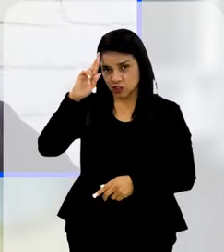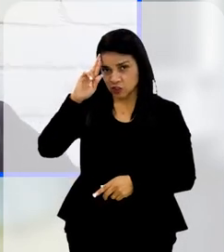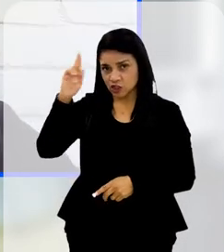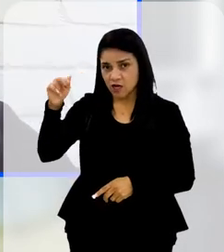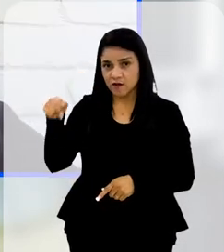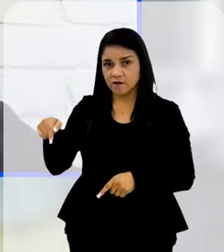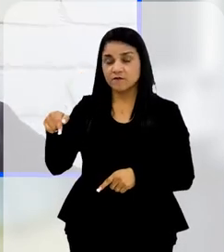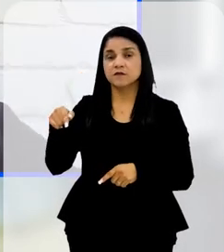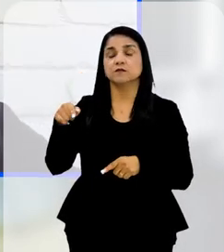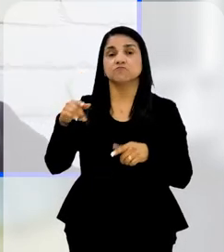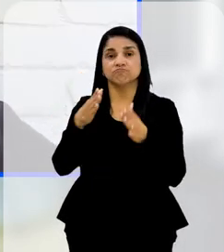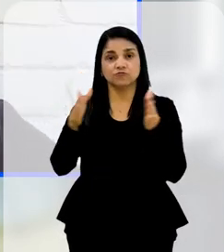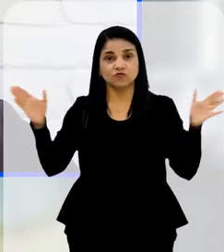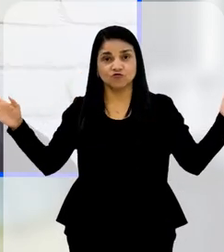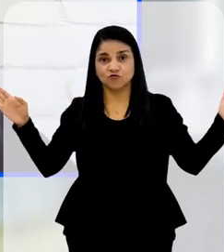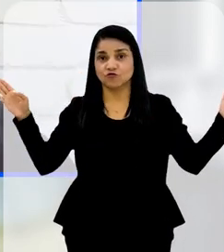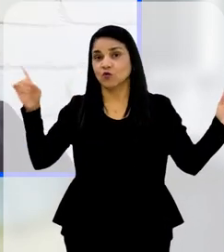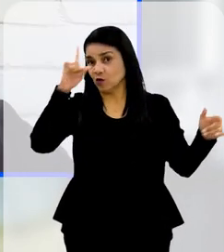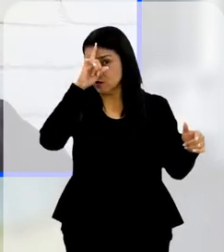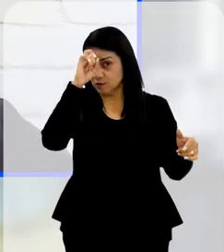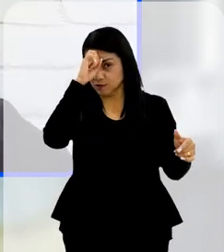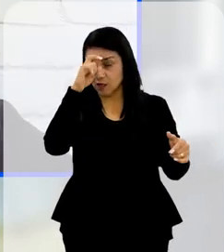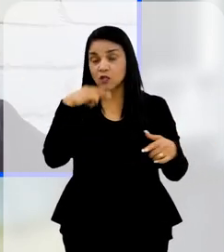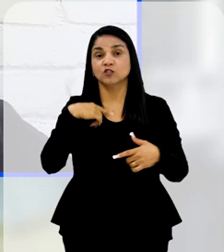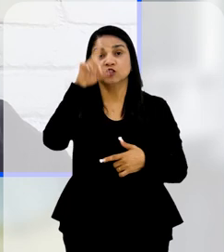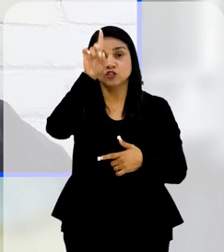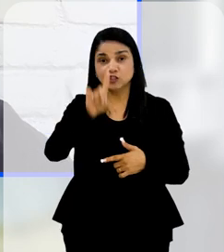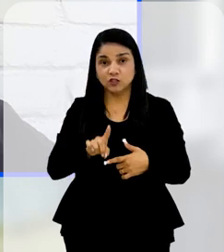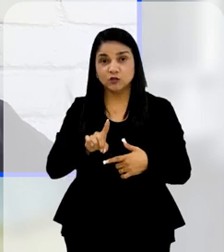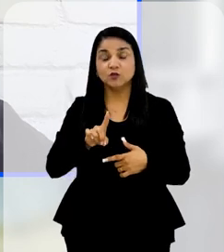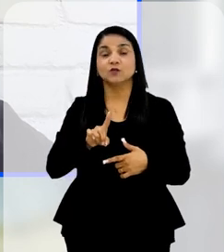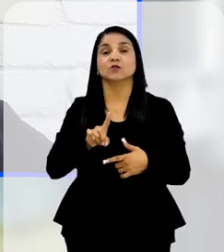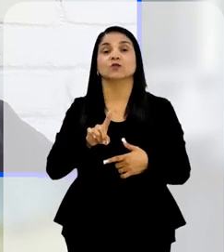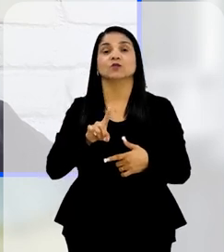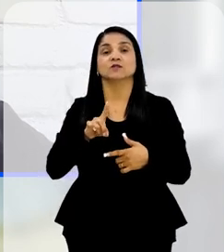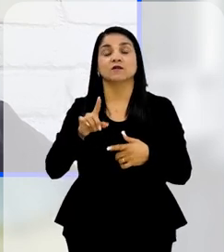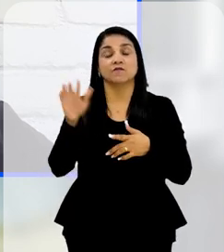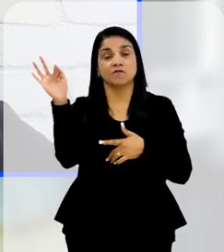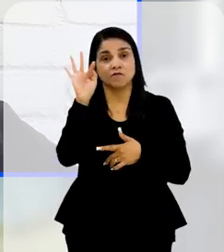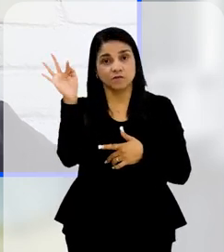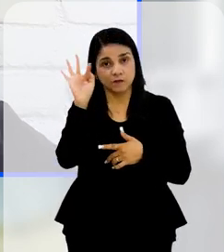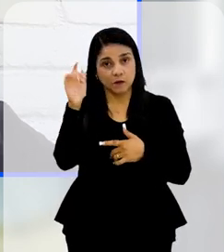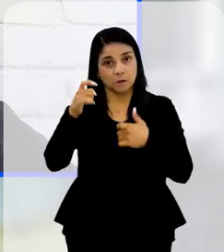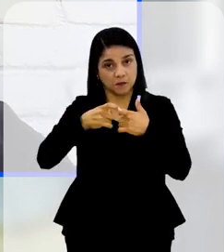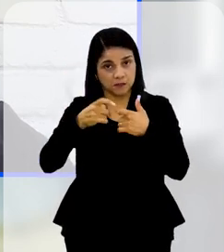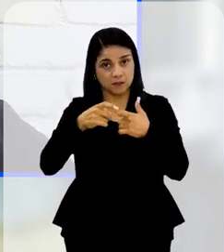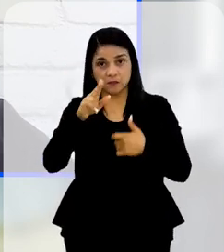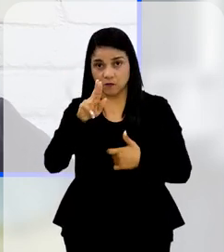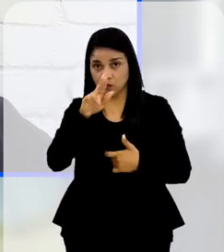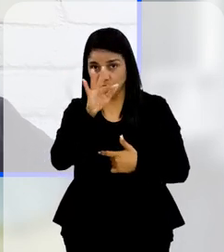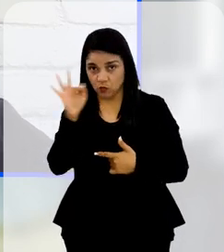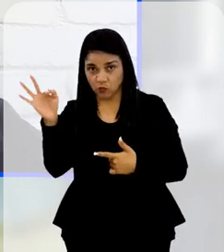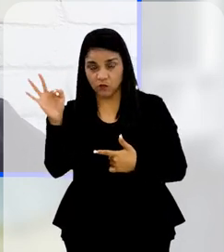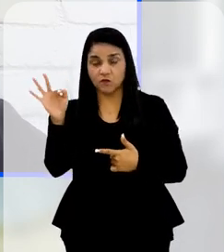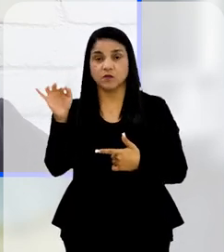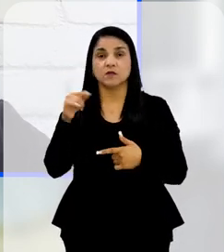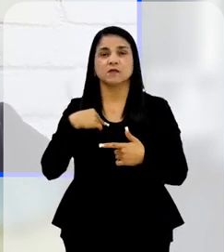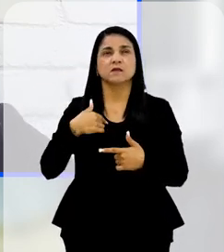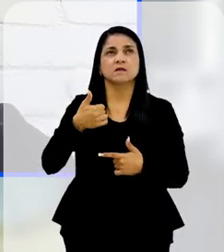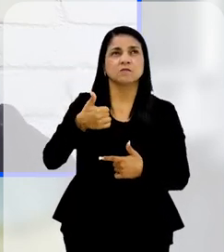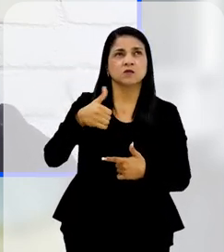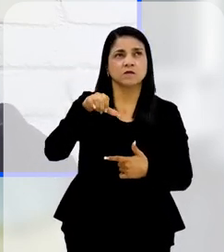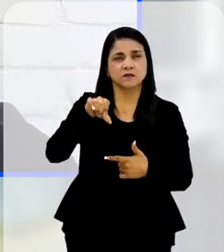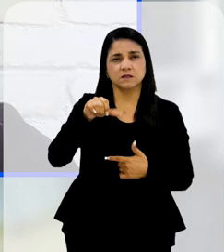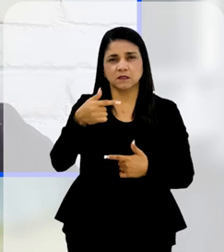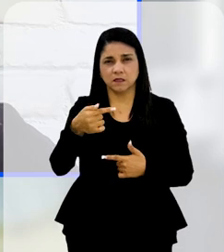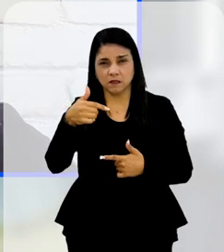diretor da Faculdade de Medicina da UFF, entre 79 e 82. Depois eu fui um